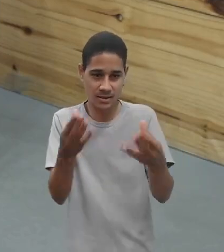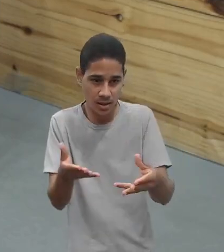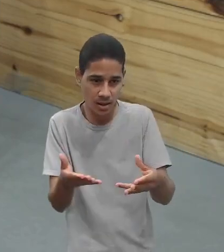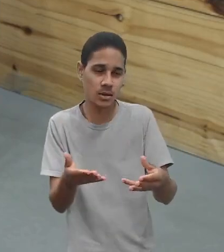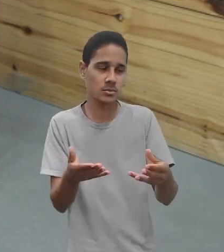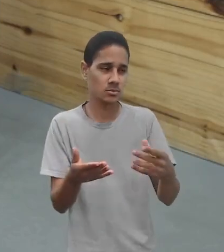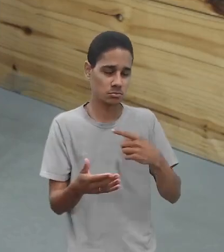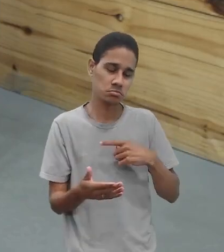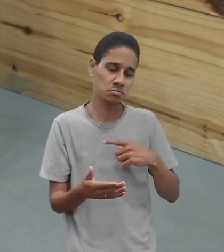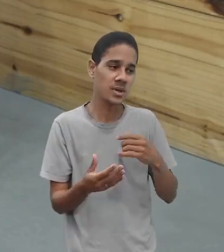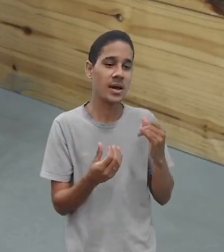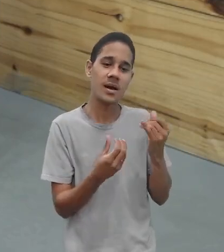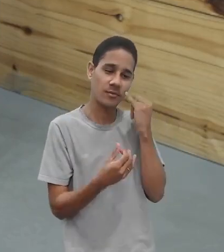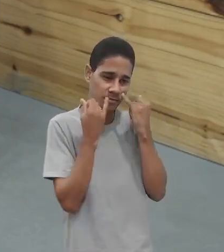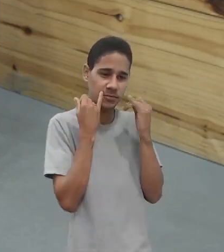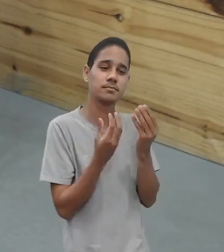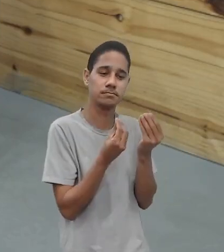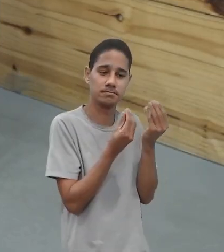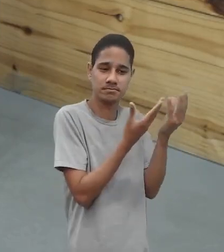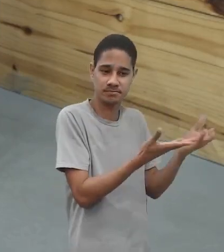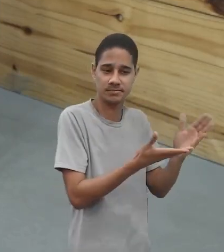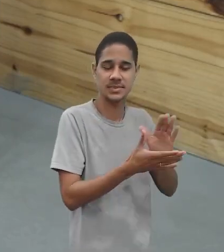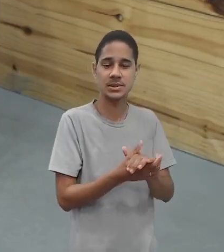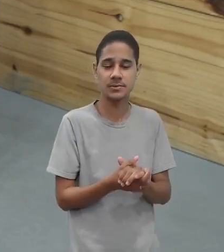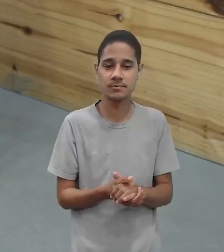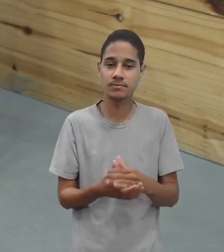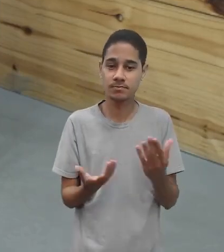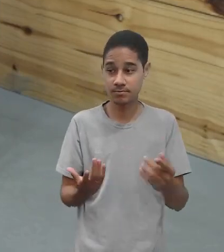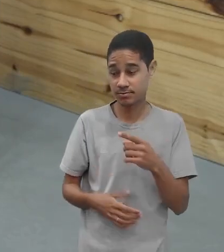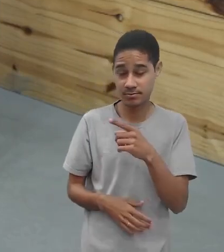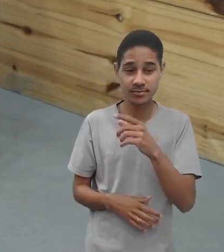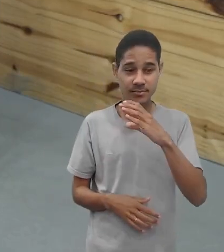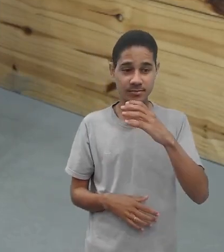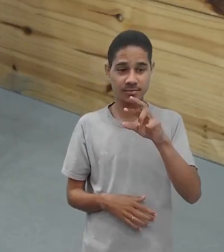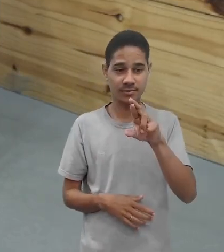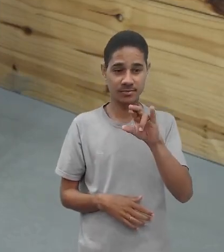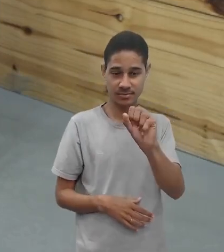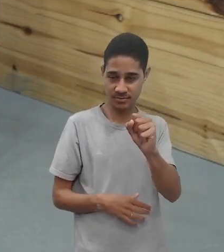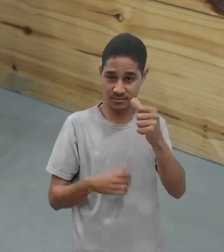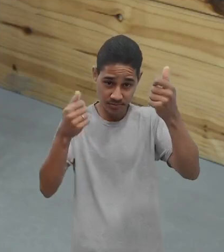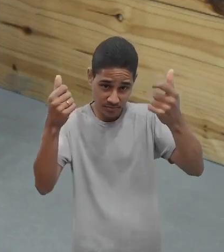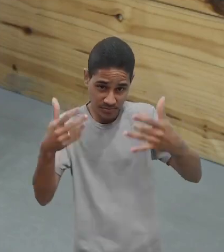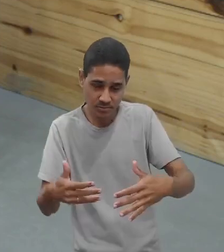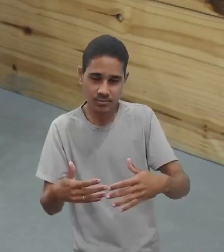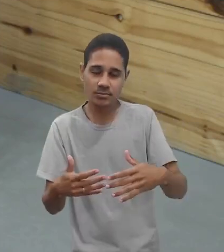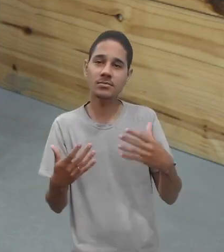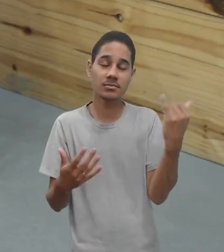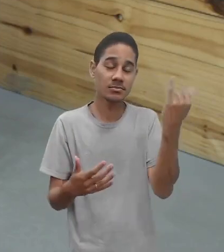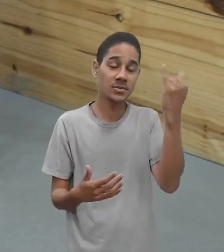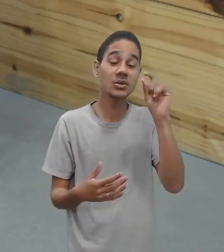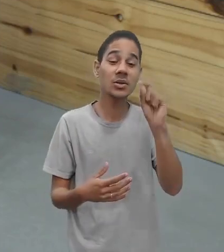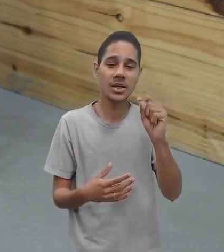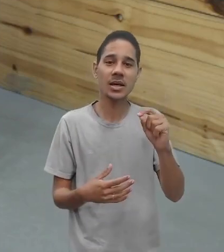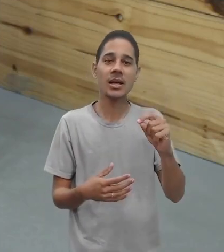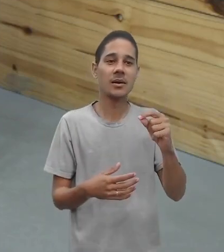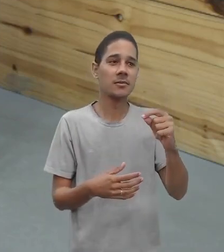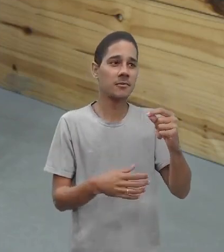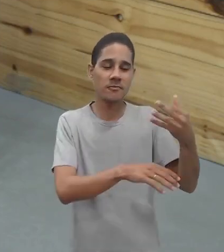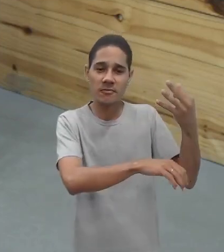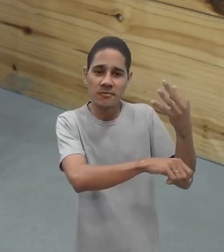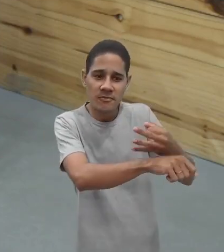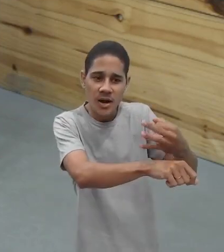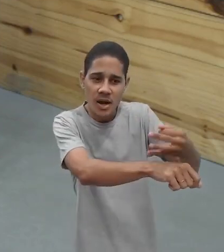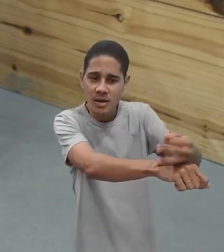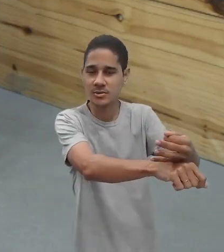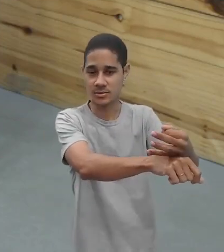que são necessárias para o setor. Muito bem. E Cris está falando aqui que é importante para a gente ficar atento é a questão do absenteísmo, né? Que esse sim é